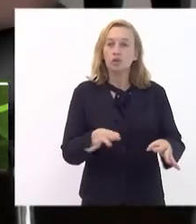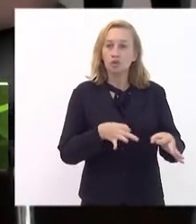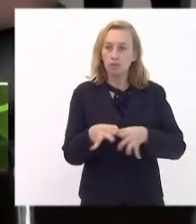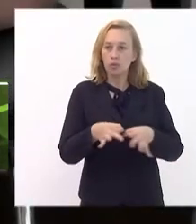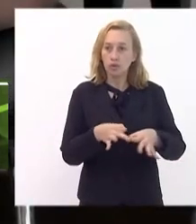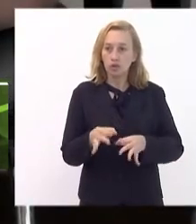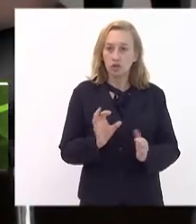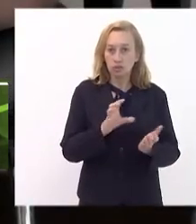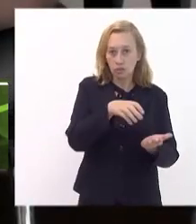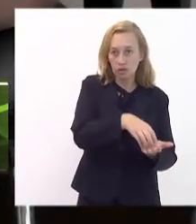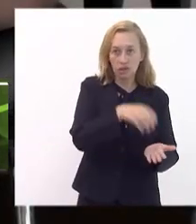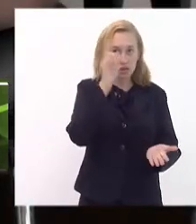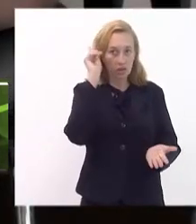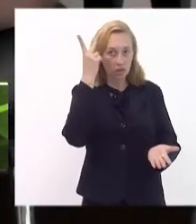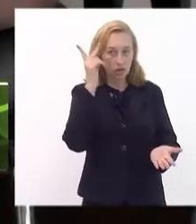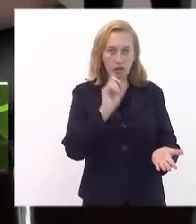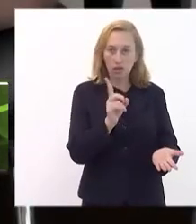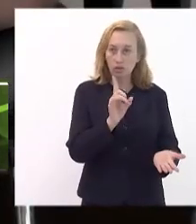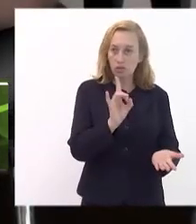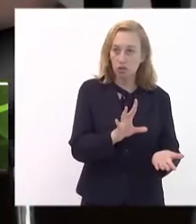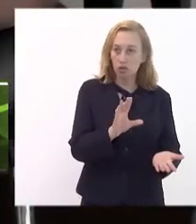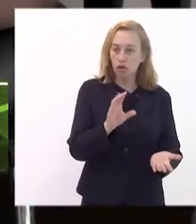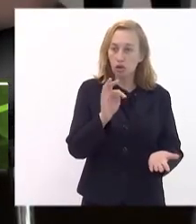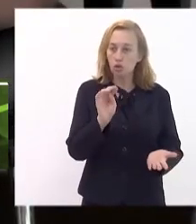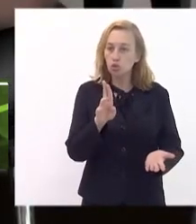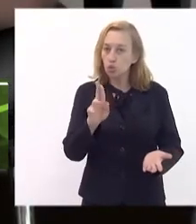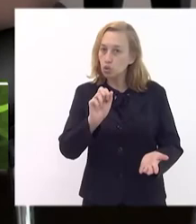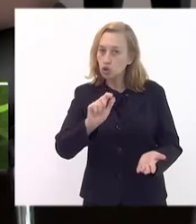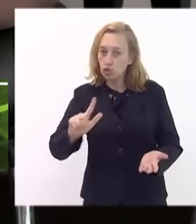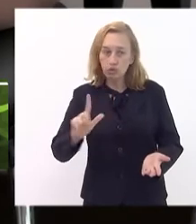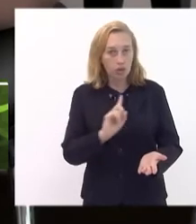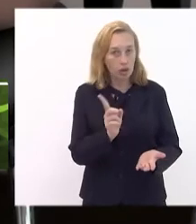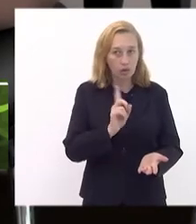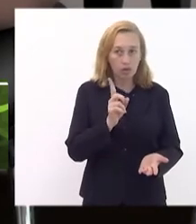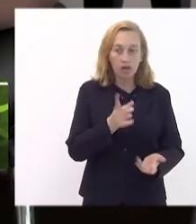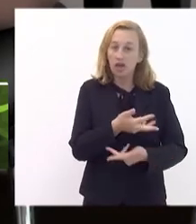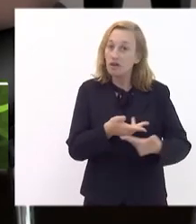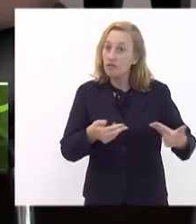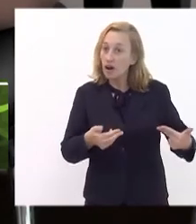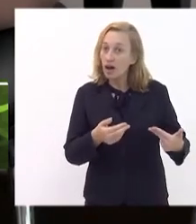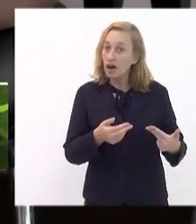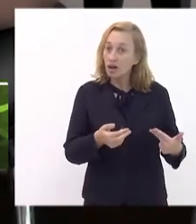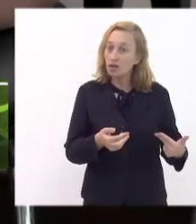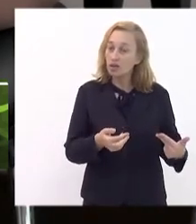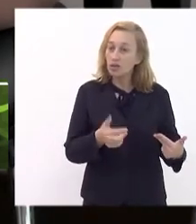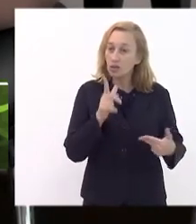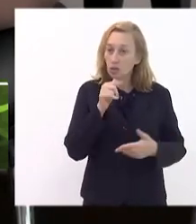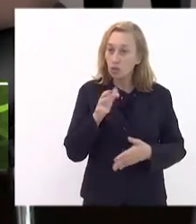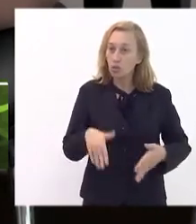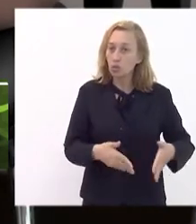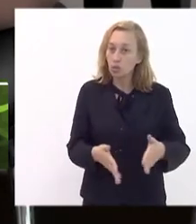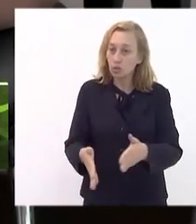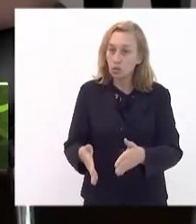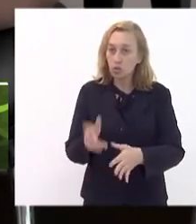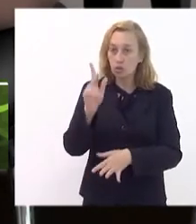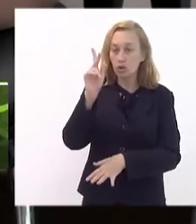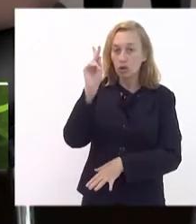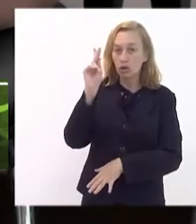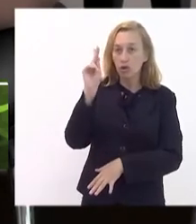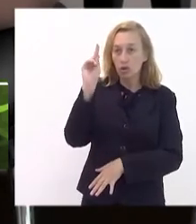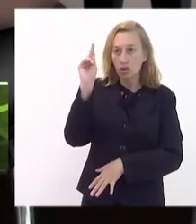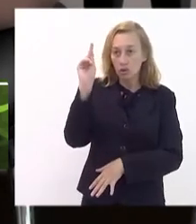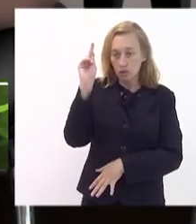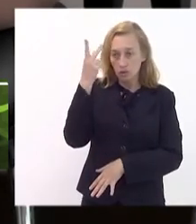Centro Histórico, não é apenas do túnel do Palatinato, não. A gente tem vários os rios do Centro Histórico, os rios